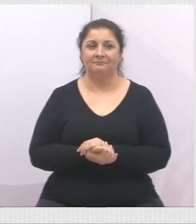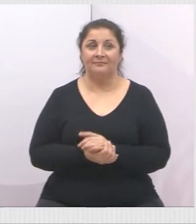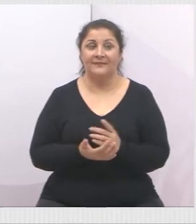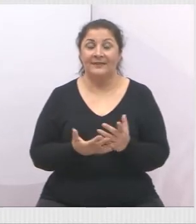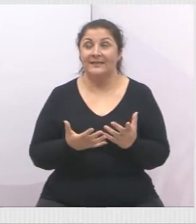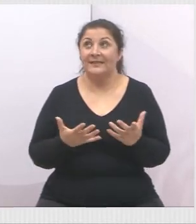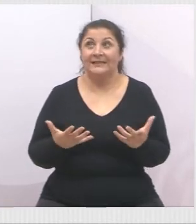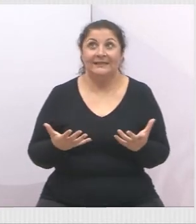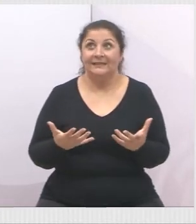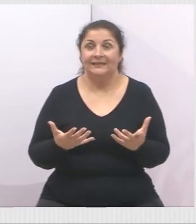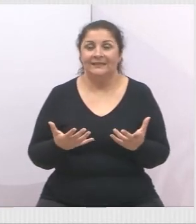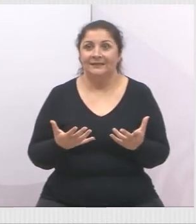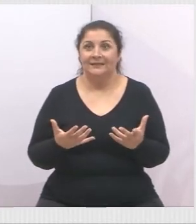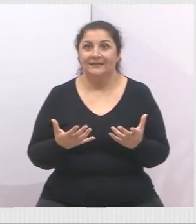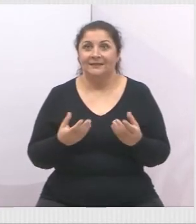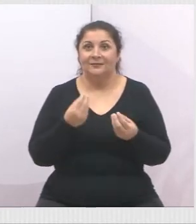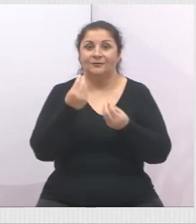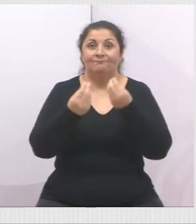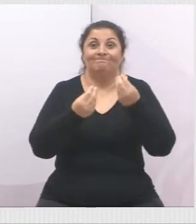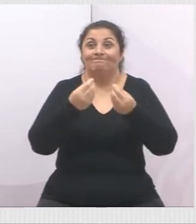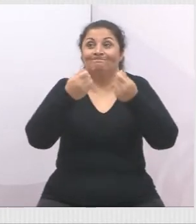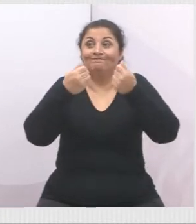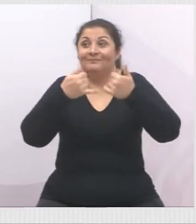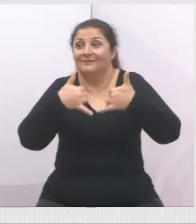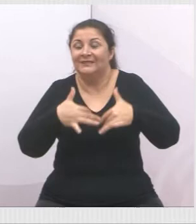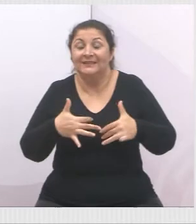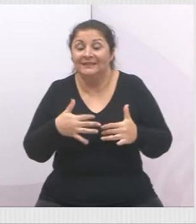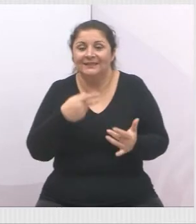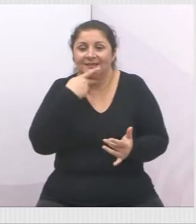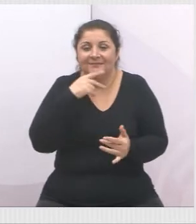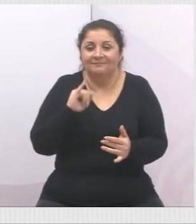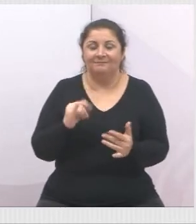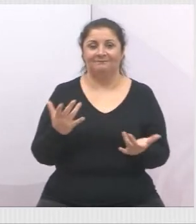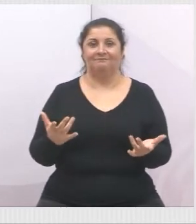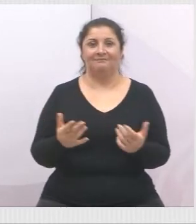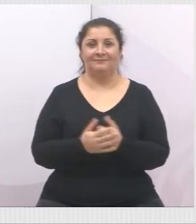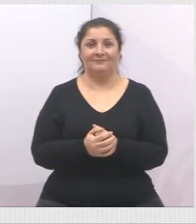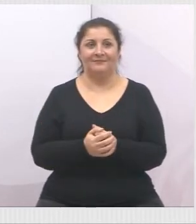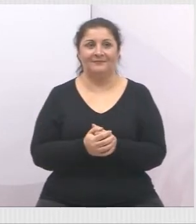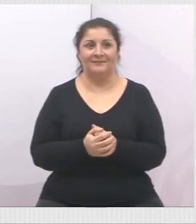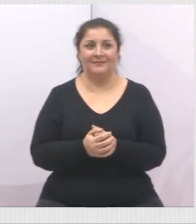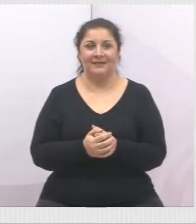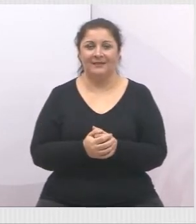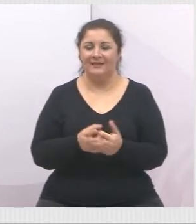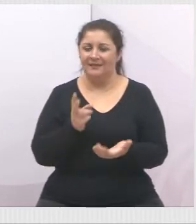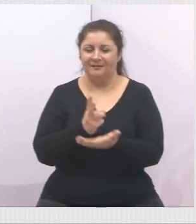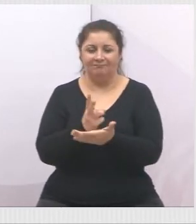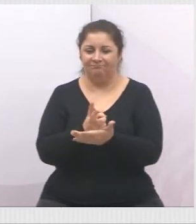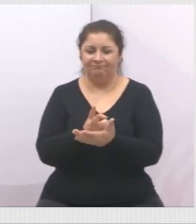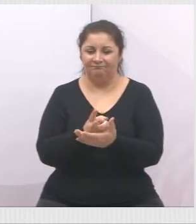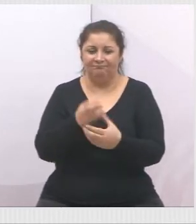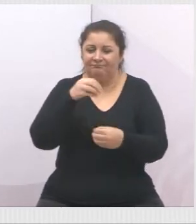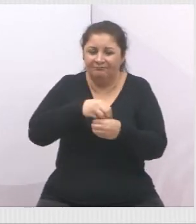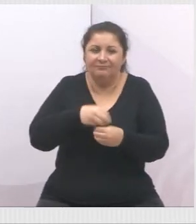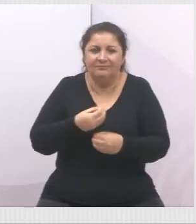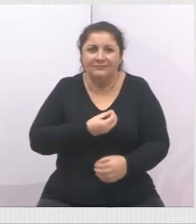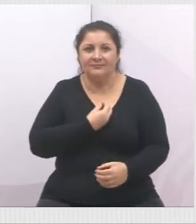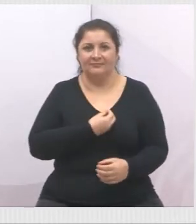difícil editar o que falar sobre o meu pai. Ele está constantemente presente